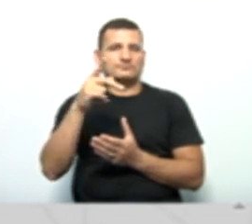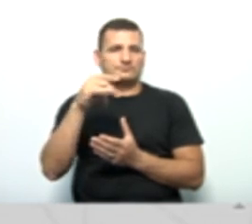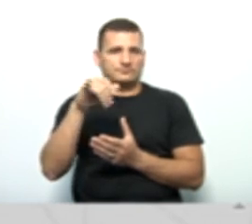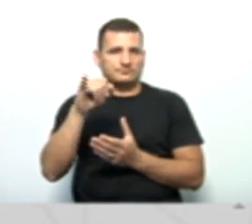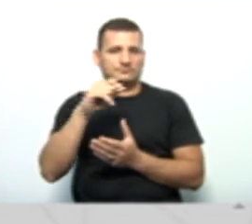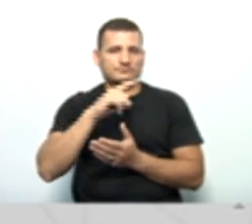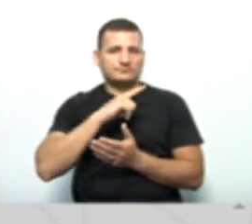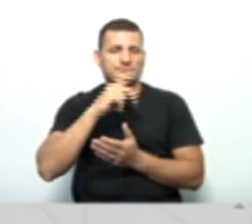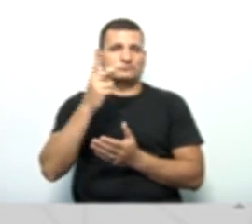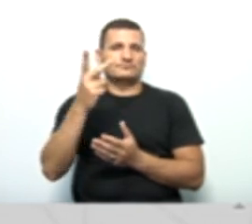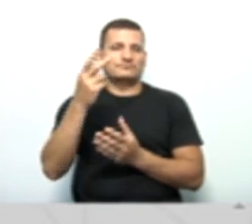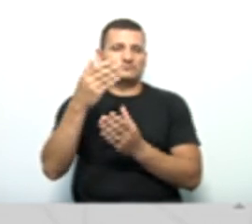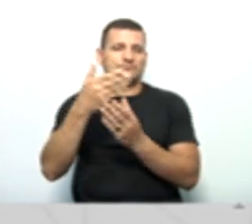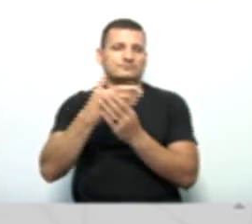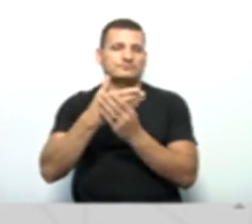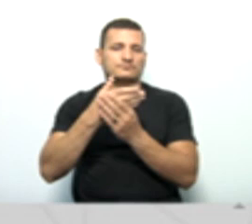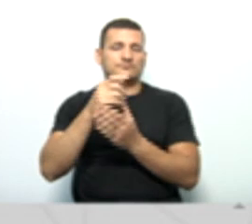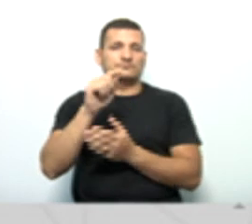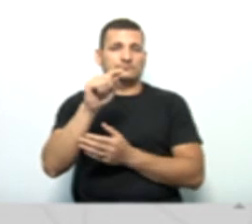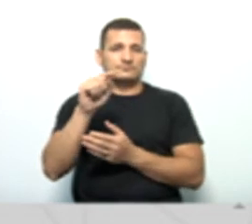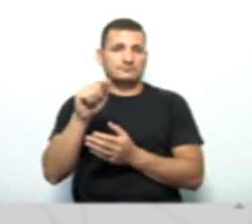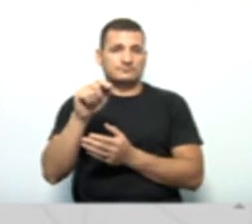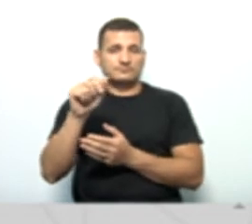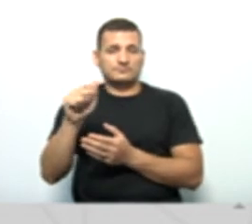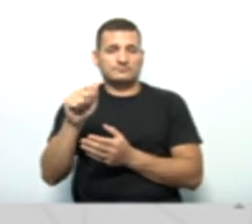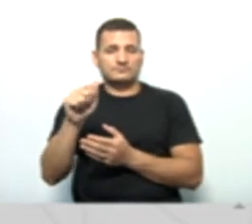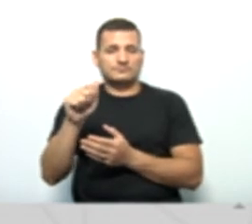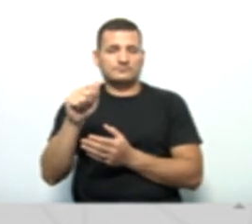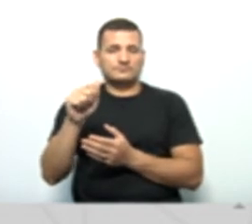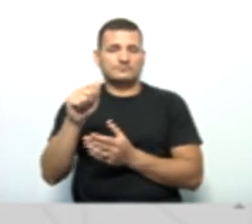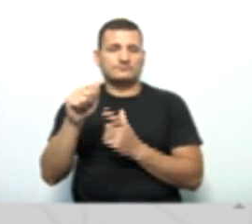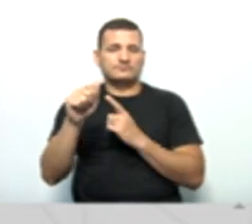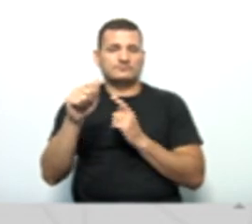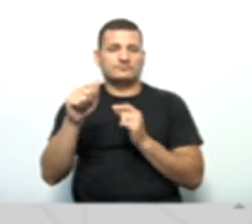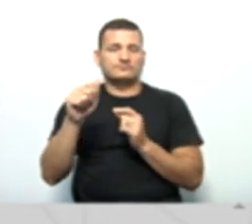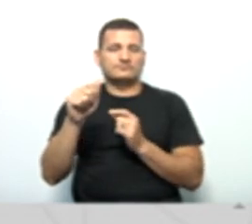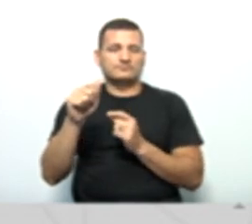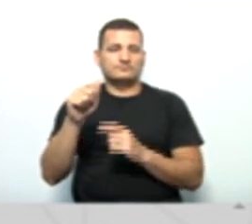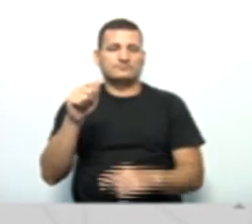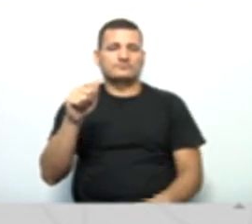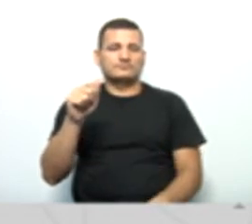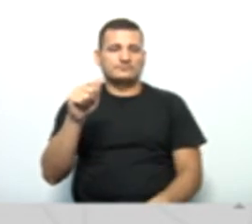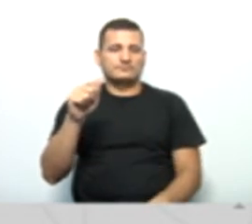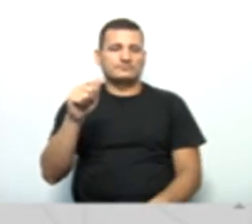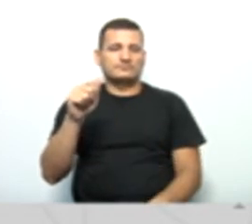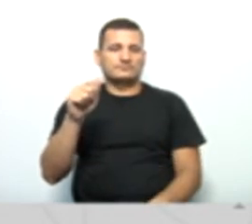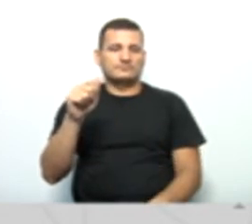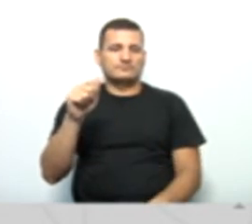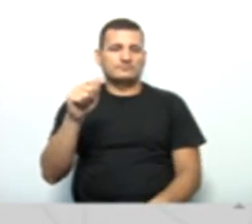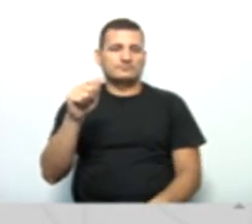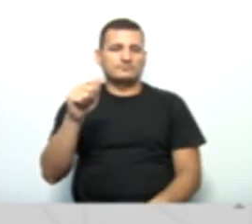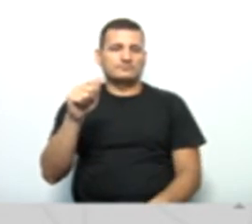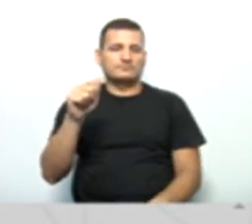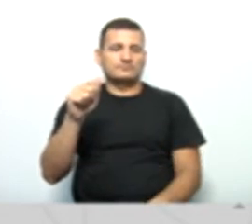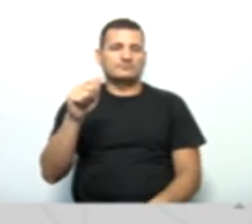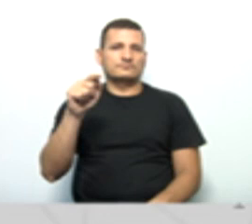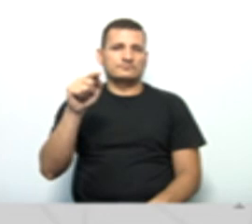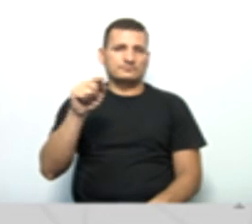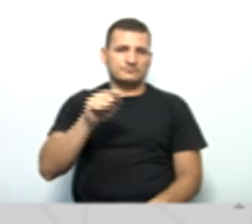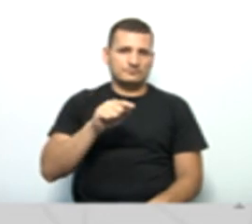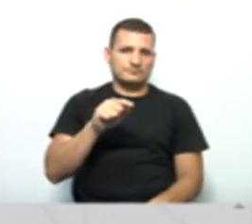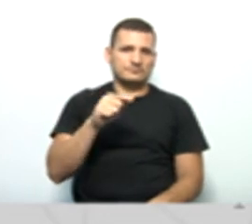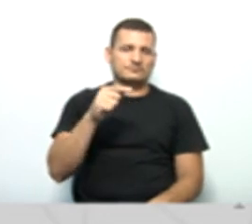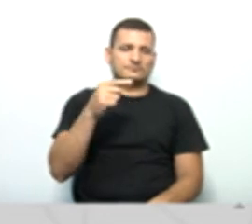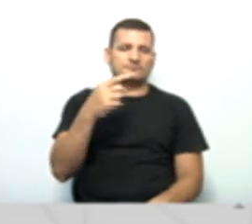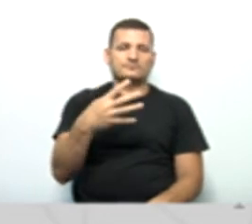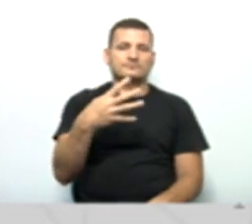da pasta A, nós temos o quê? Um outro nível, que é essa pasta aqui, que é uma outra pasta. Dando um